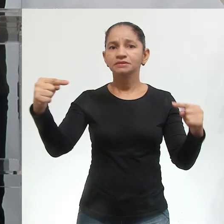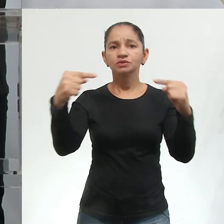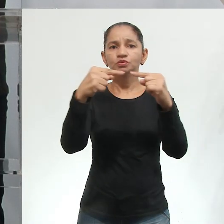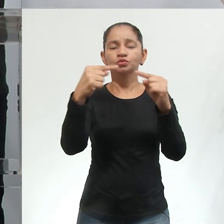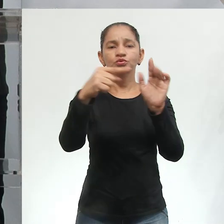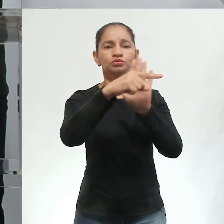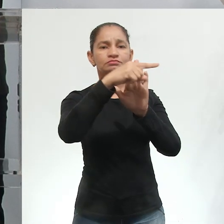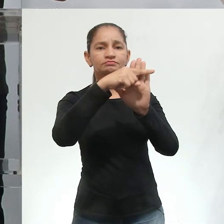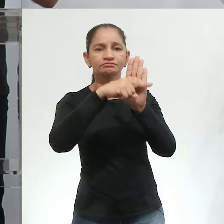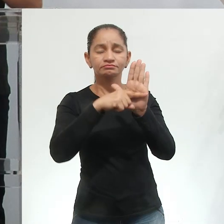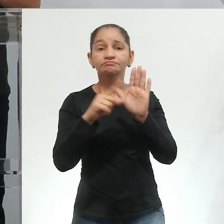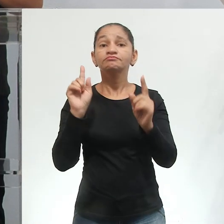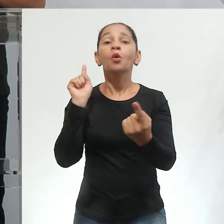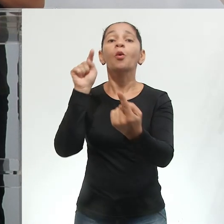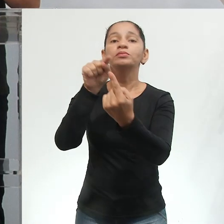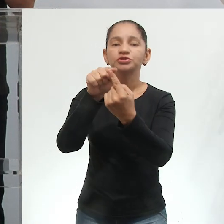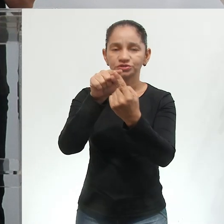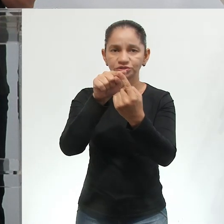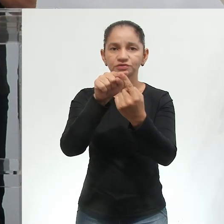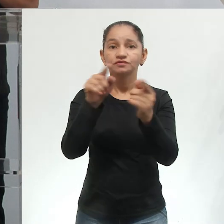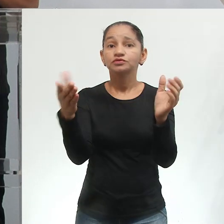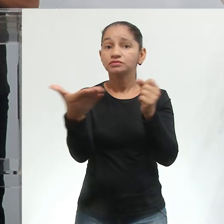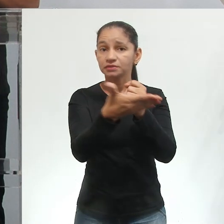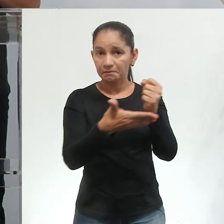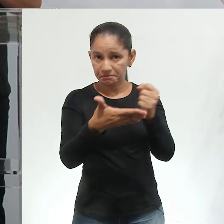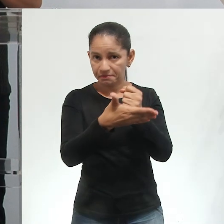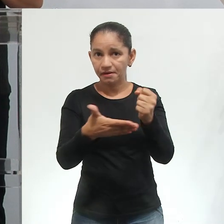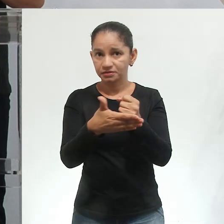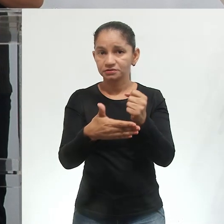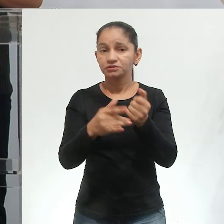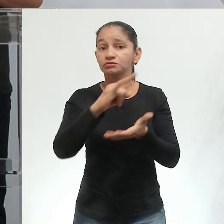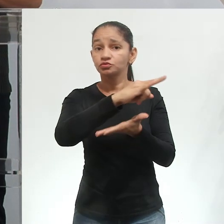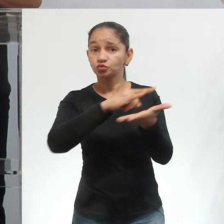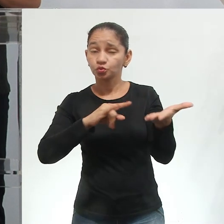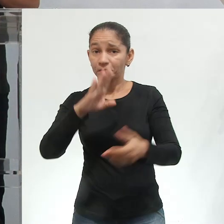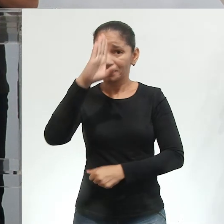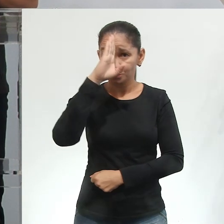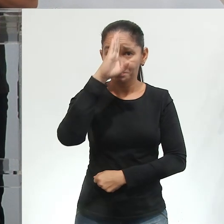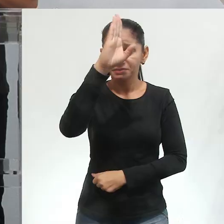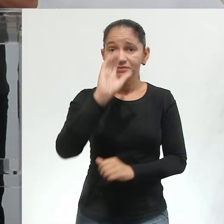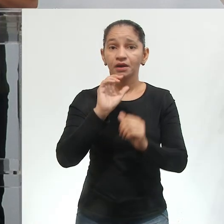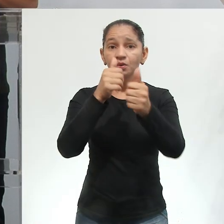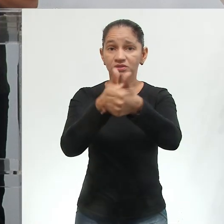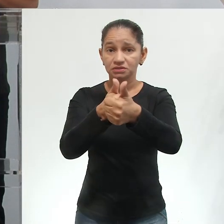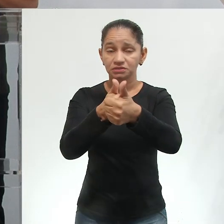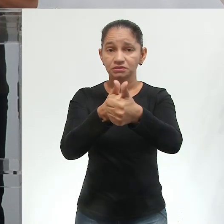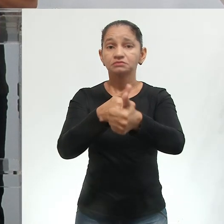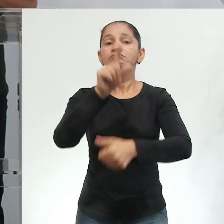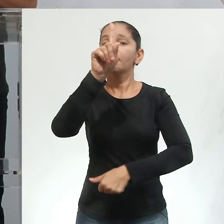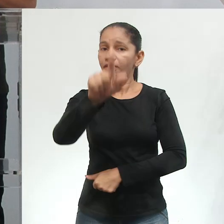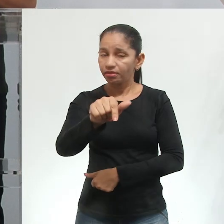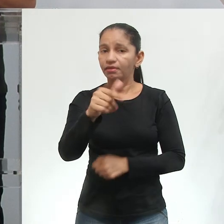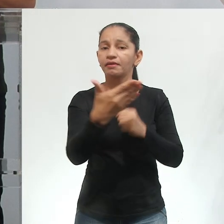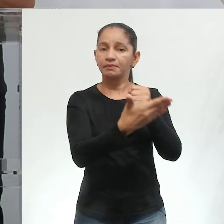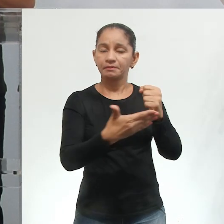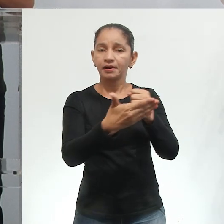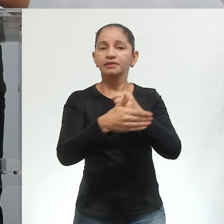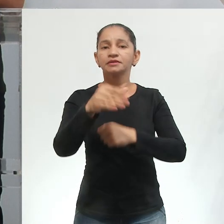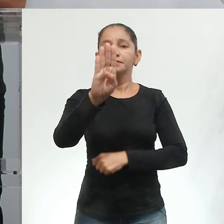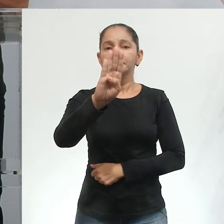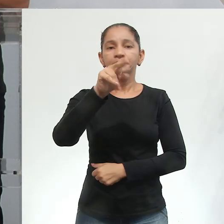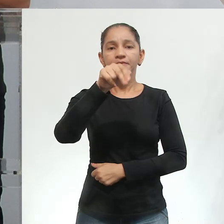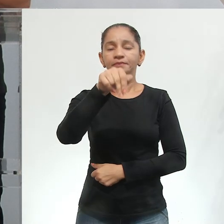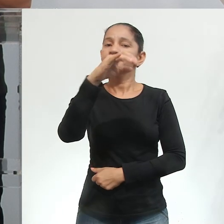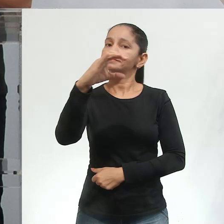políticas públicas nacionais. E, atualmente, o documento vigente é a Base Nacional Curricular Comum, a